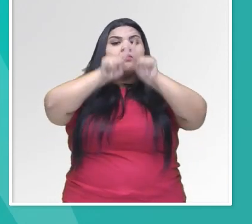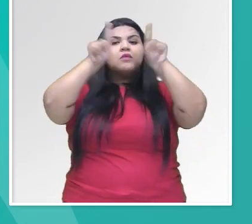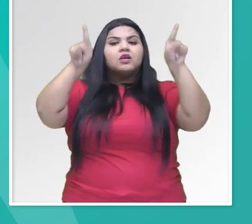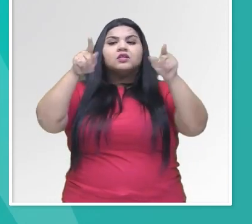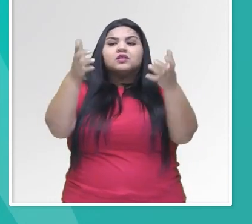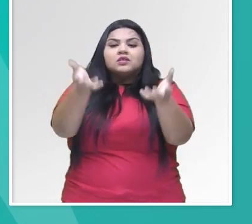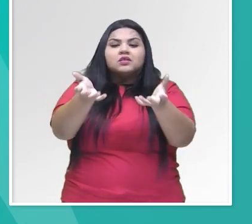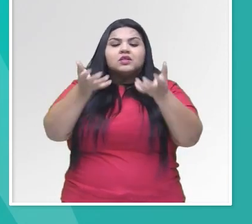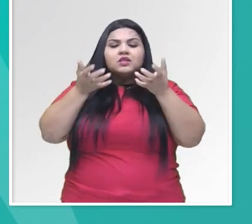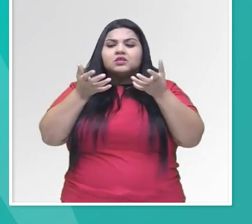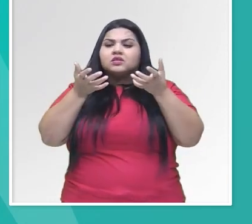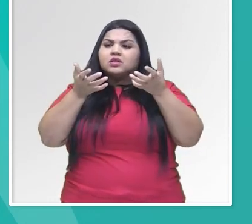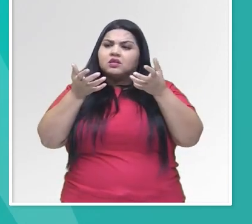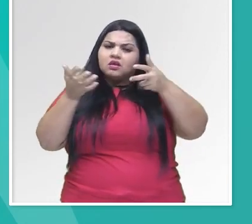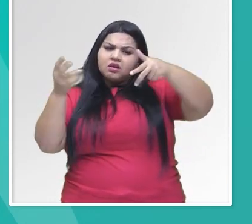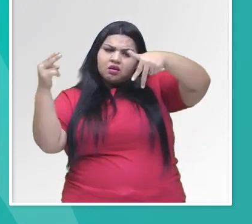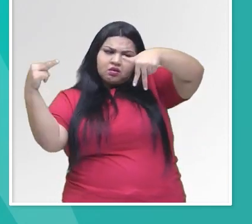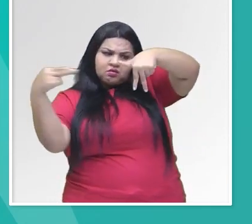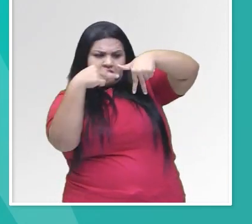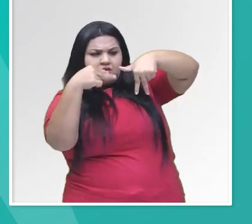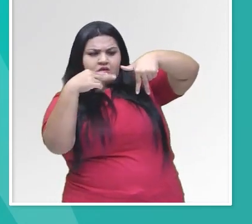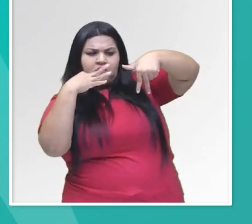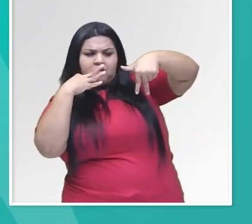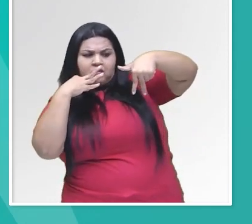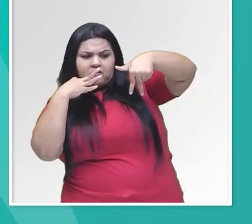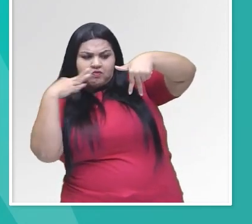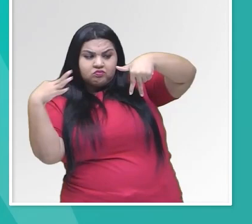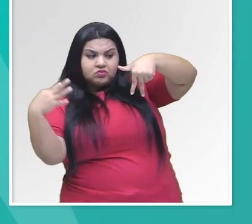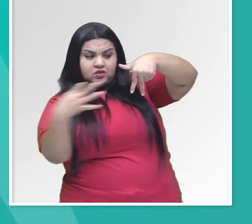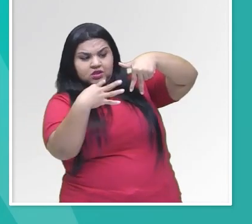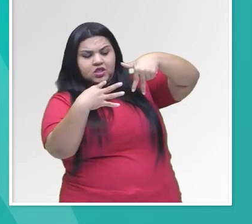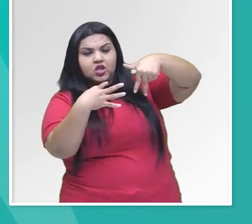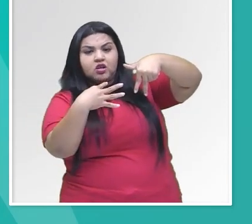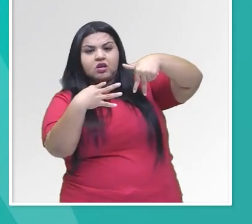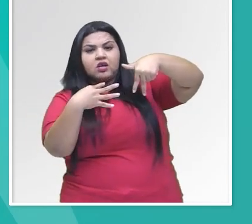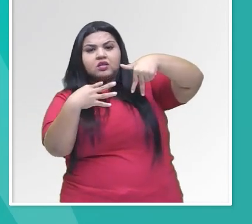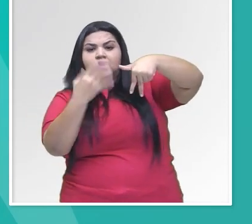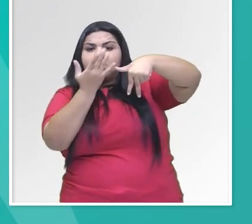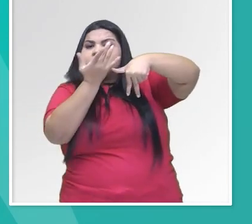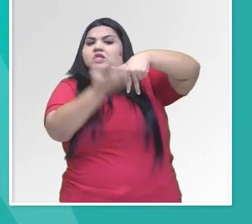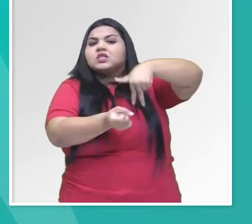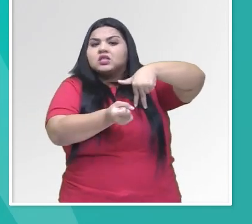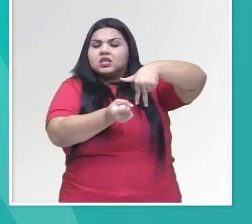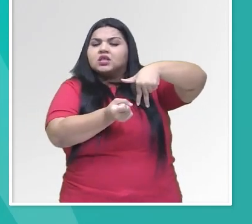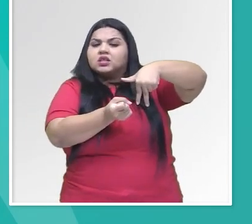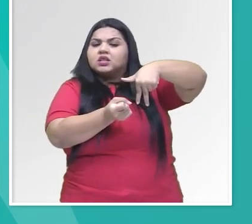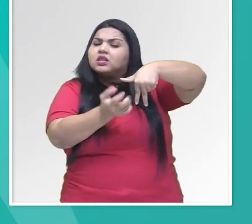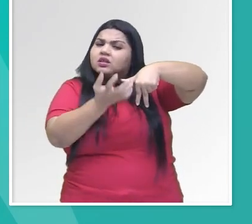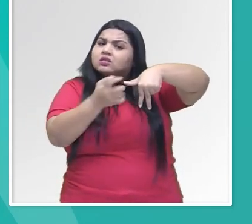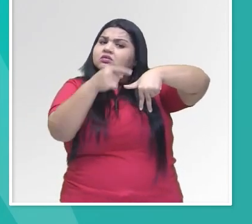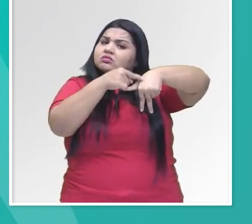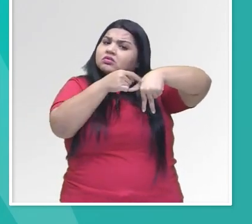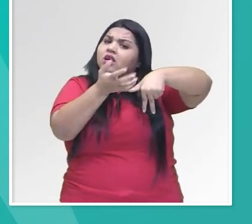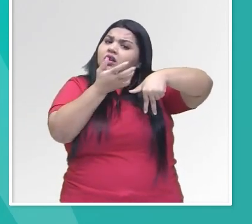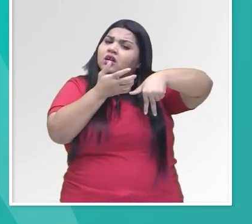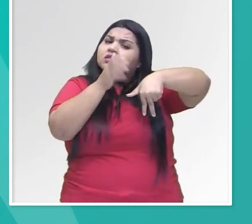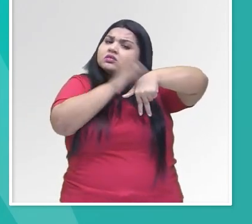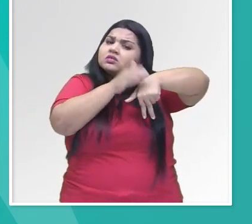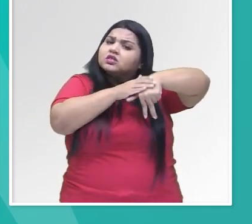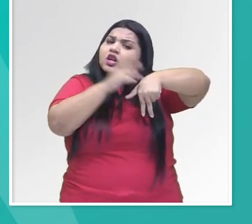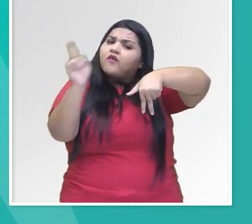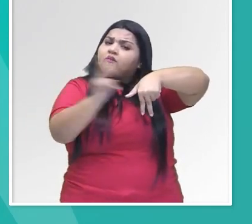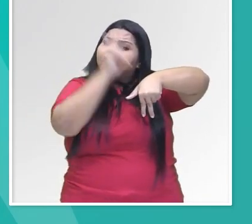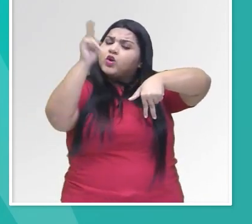querem ser reconhecidas naquela diferença, elas querem ser aceitas, elas querem que seus valores